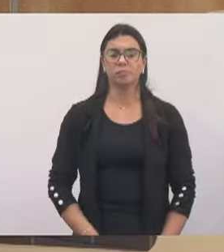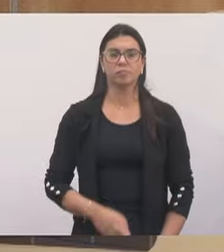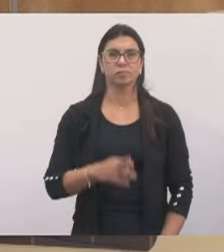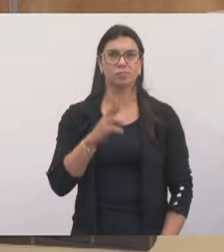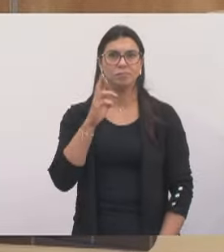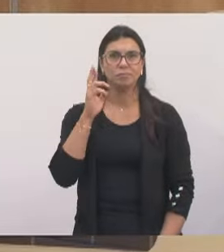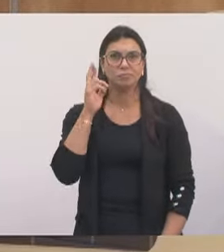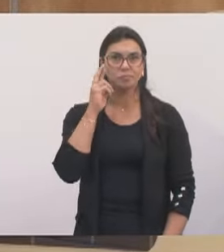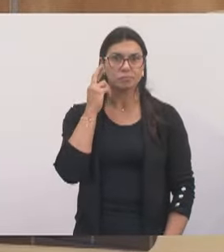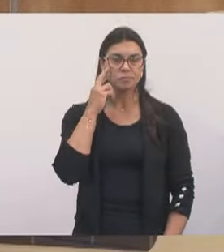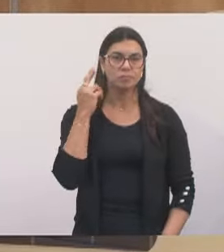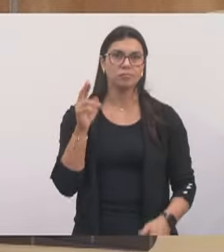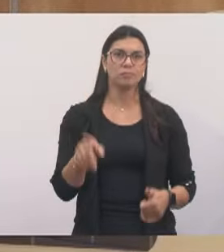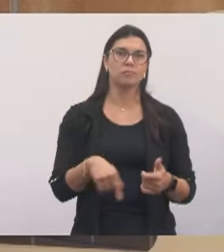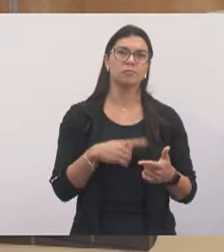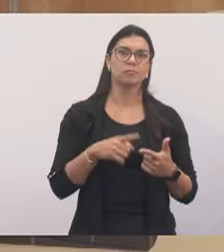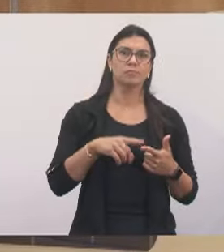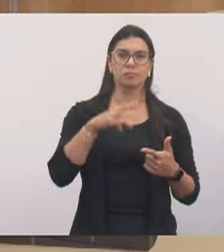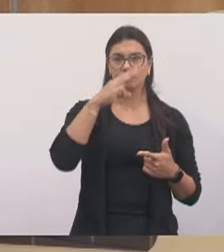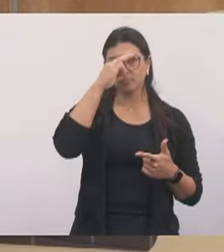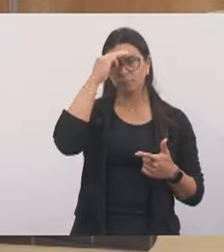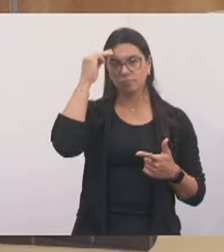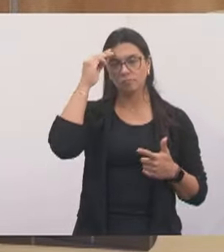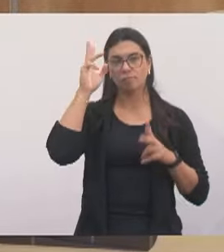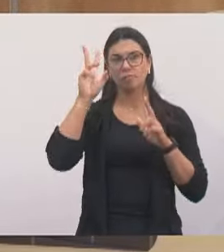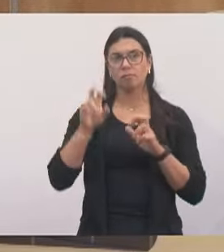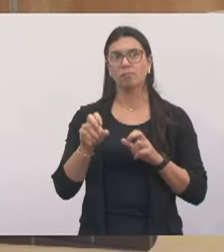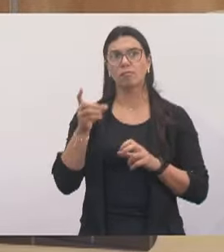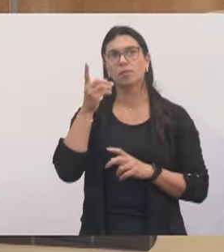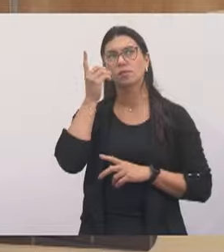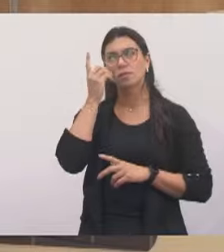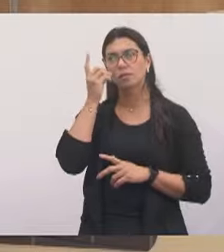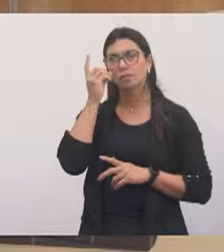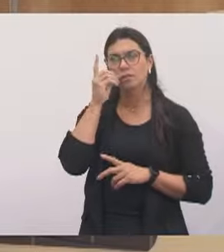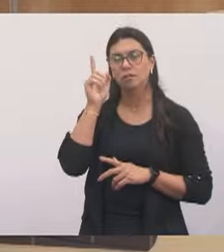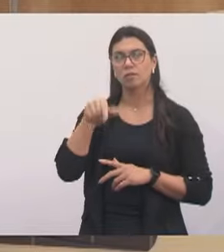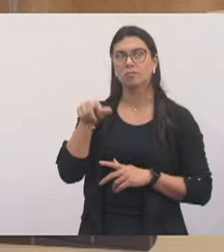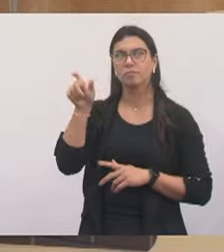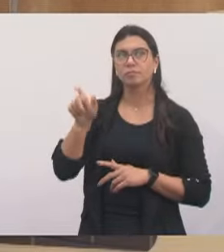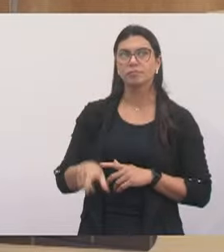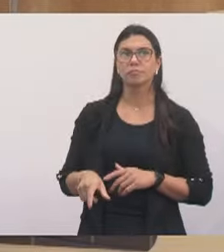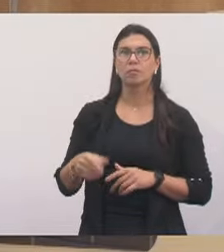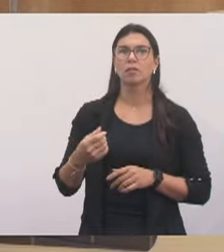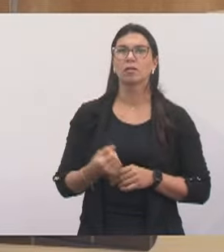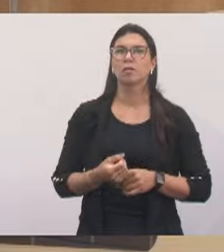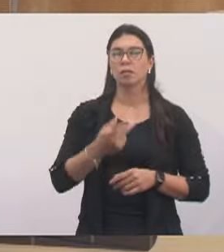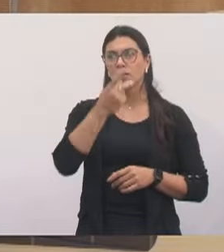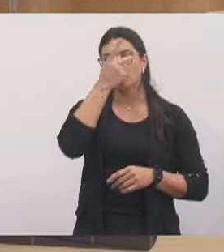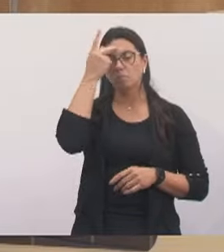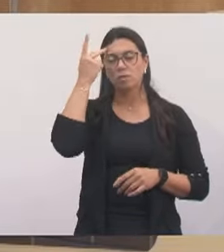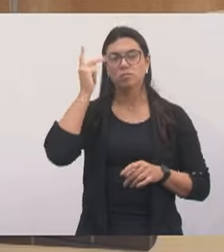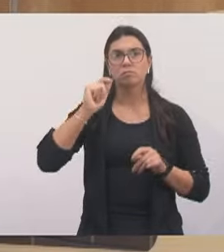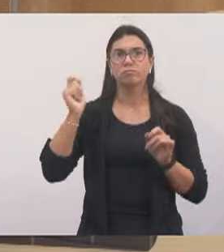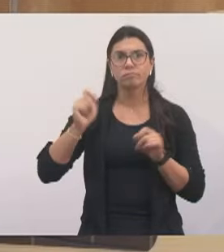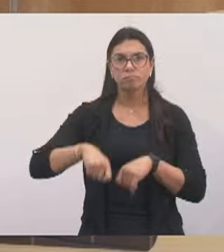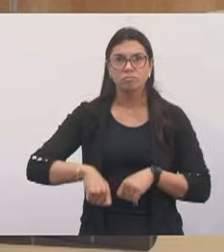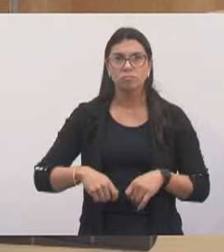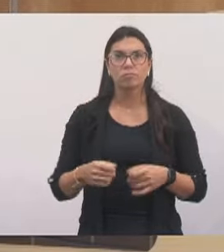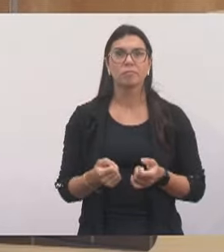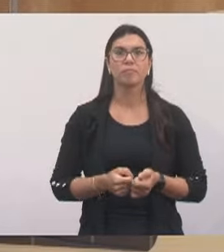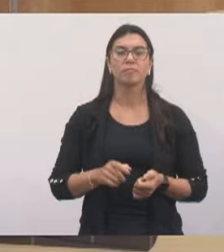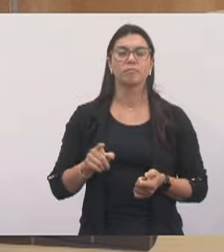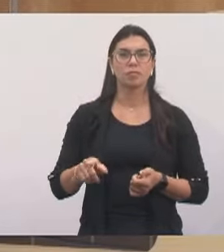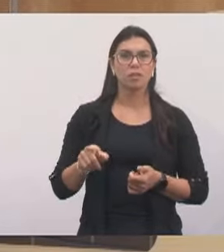Roninha, da Maria Amélia, sobre você. Realmente você é uma pessoa muito competente,